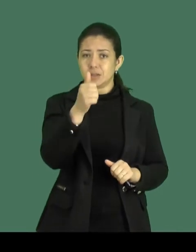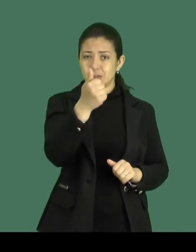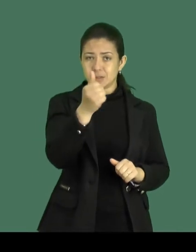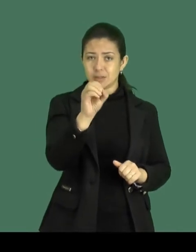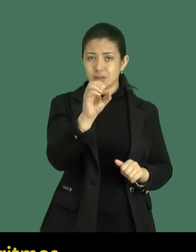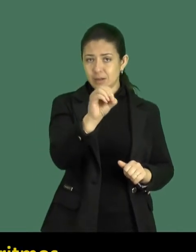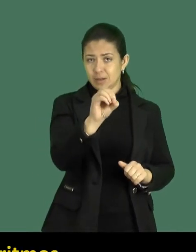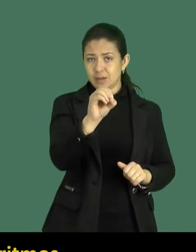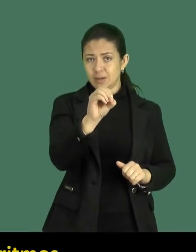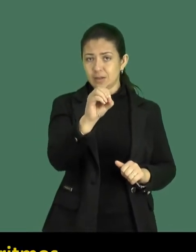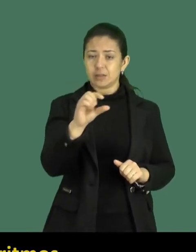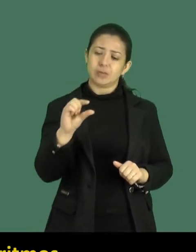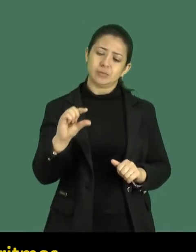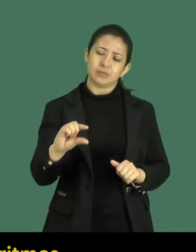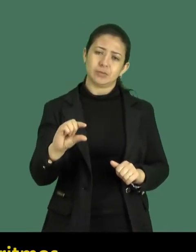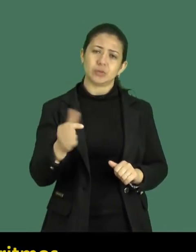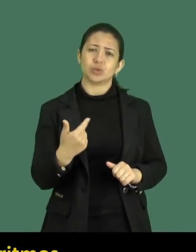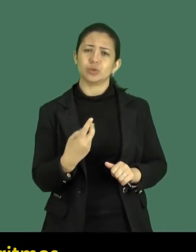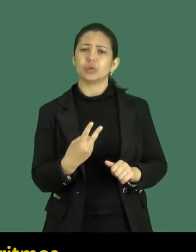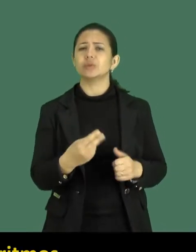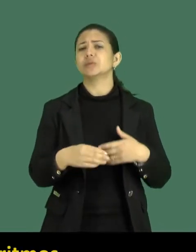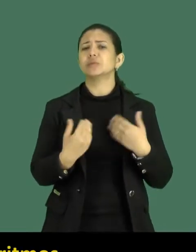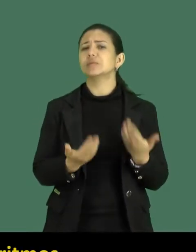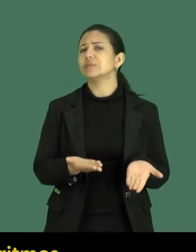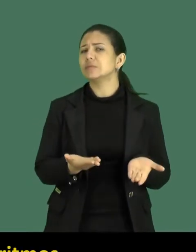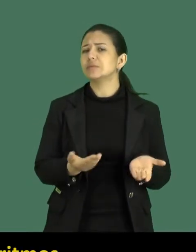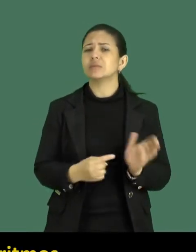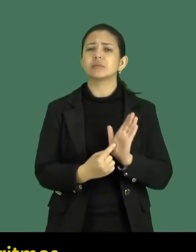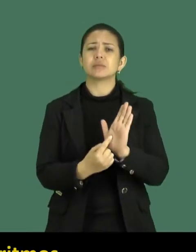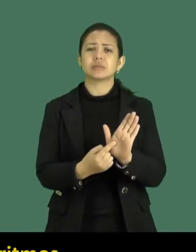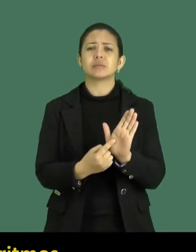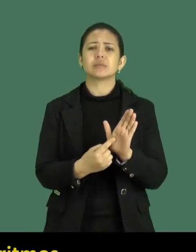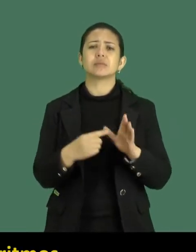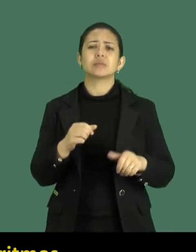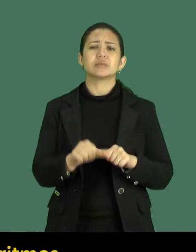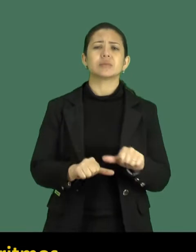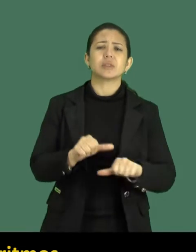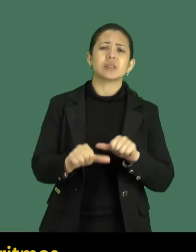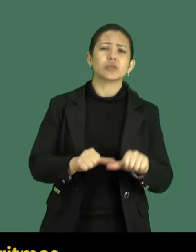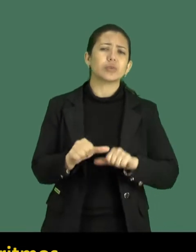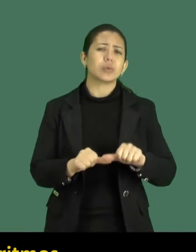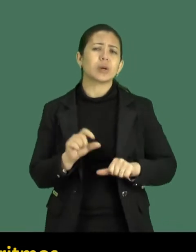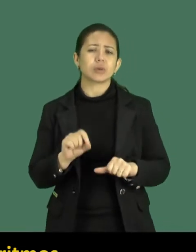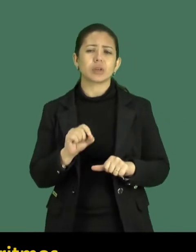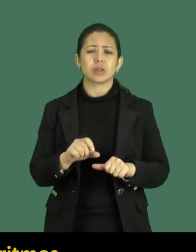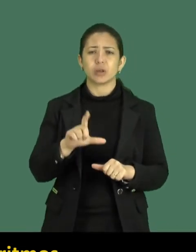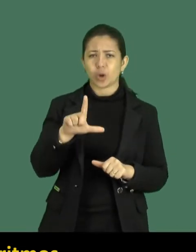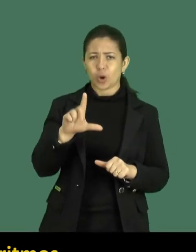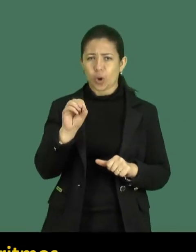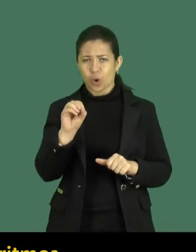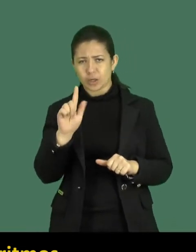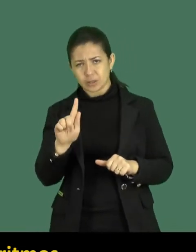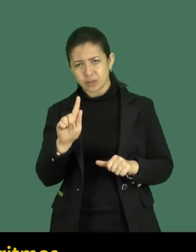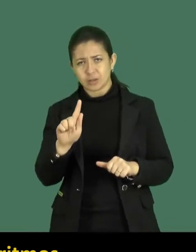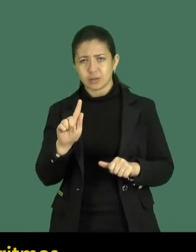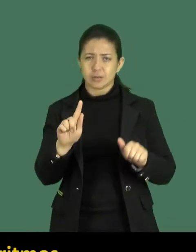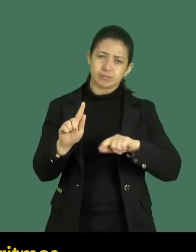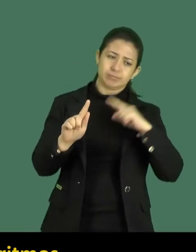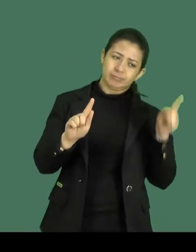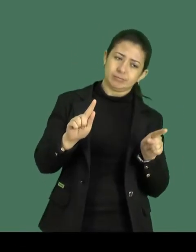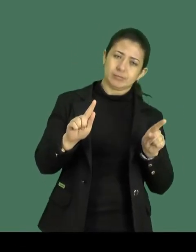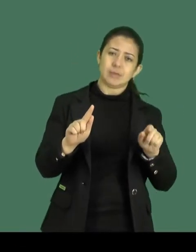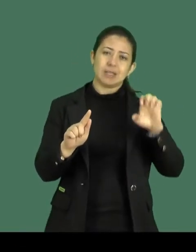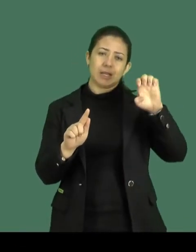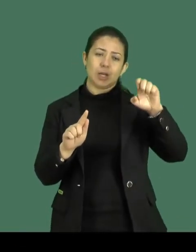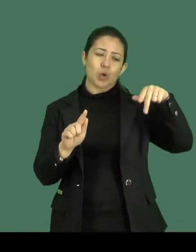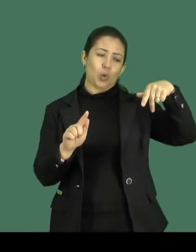vale 2. O princípio básico da resolução dos logaritmos é transformar o logaritmo em uma exponencial,